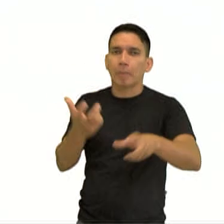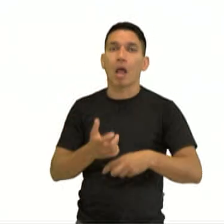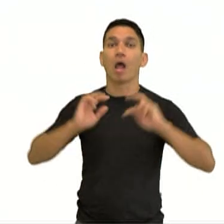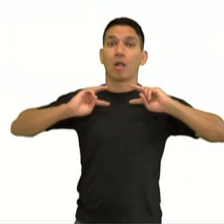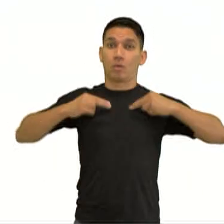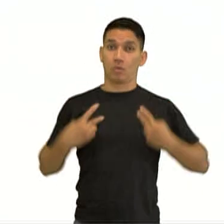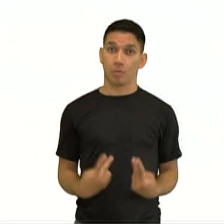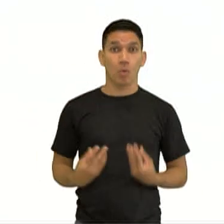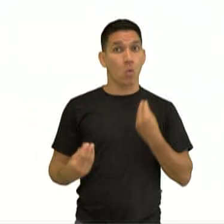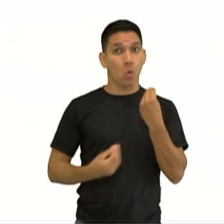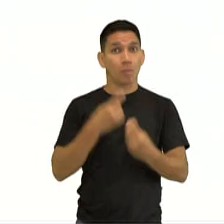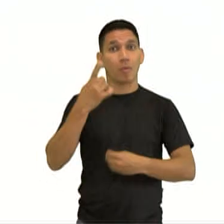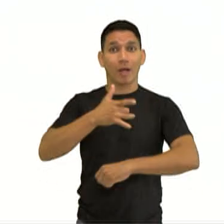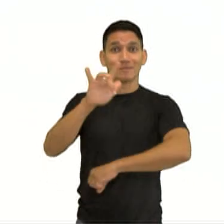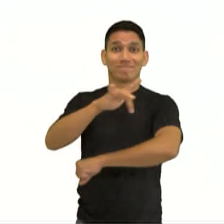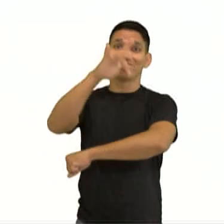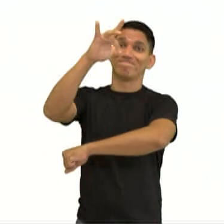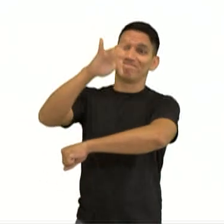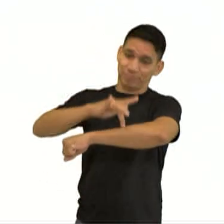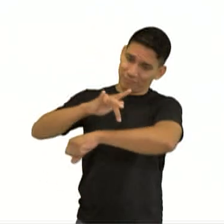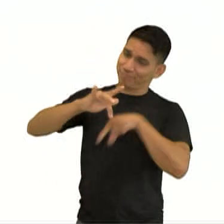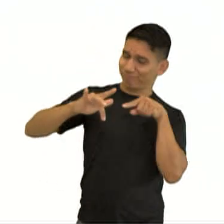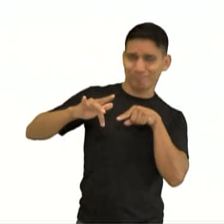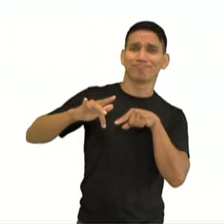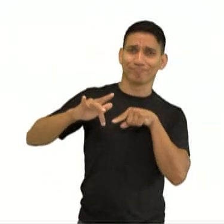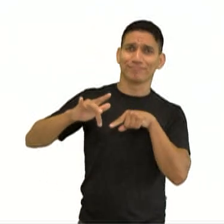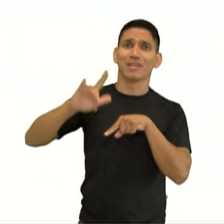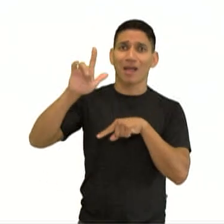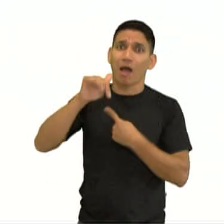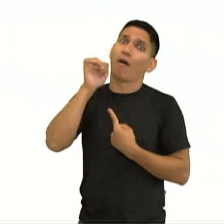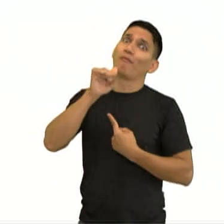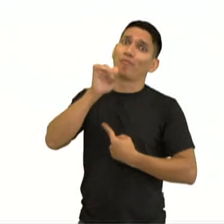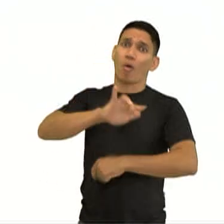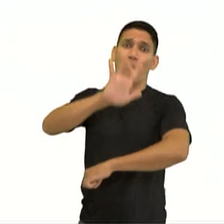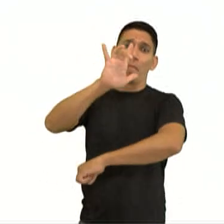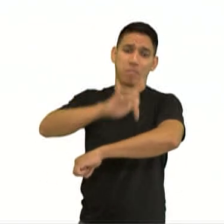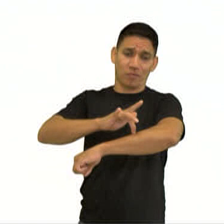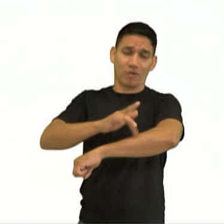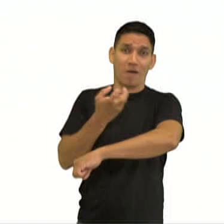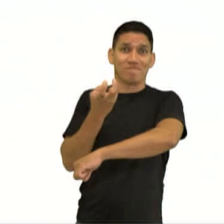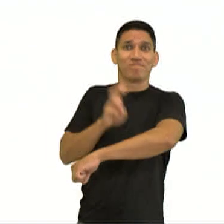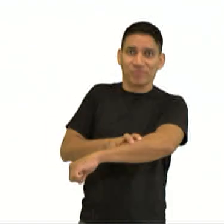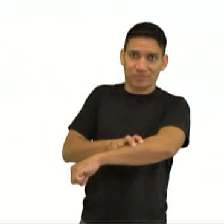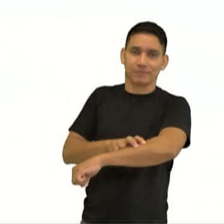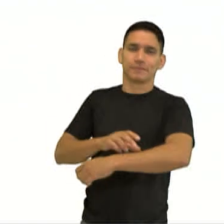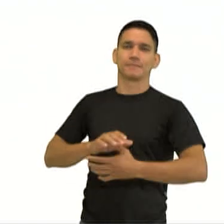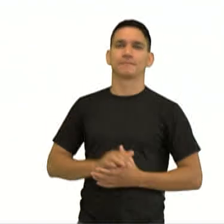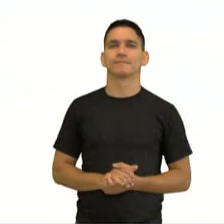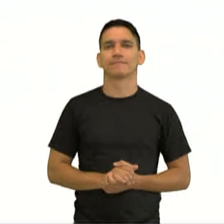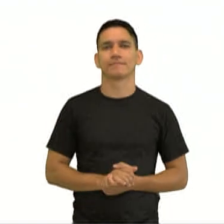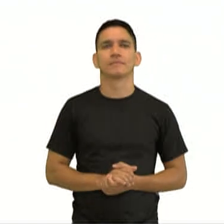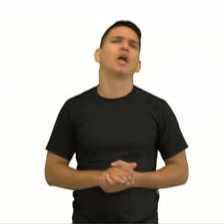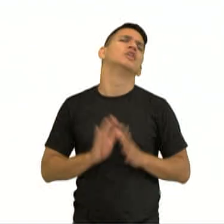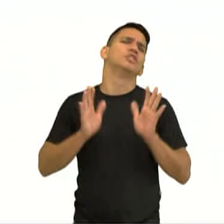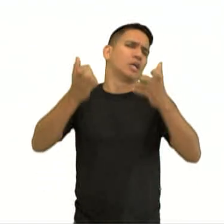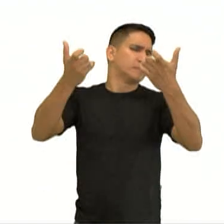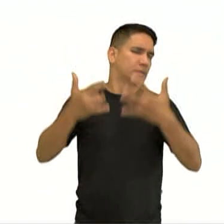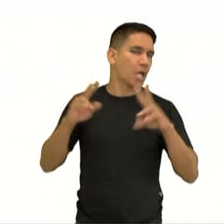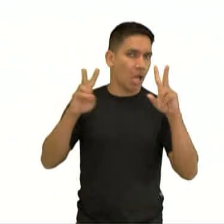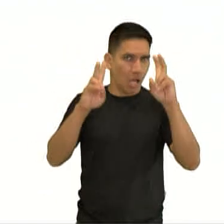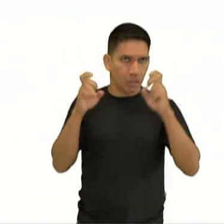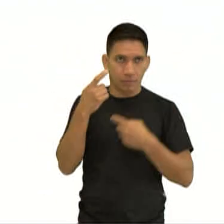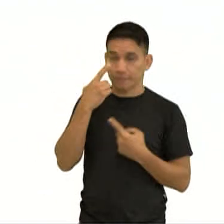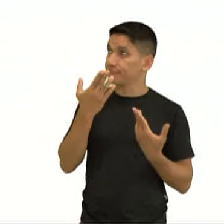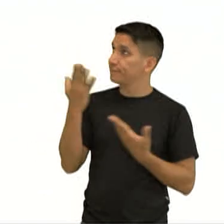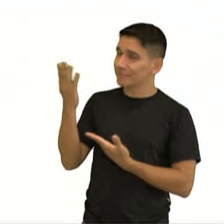seres humanos, através da picada de um mosquito, a fêmea do Aedes aegypti. Já que a gente está falando ainda